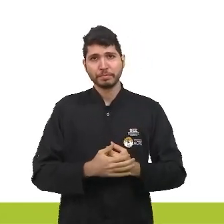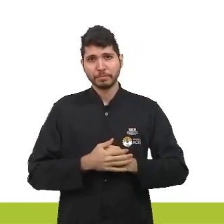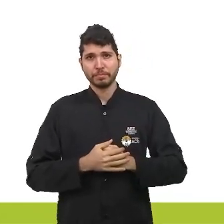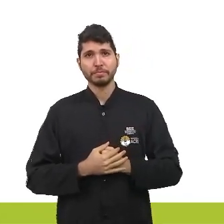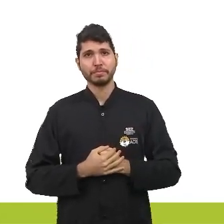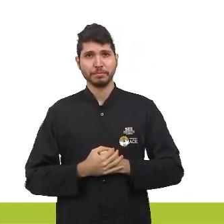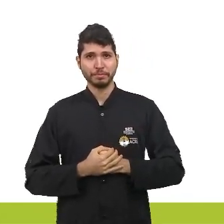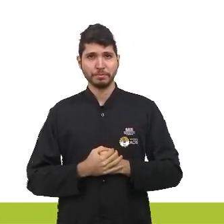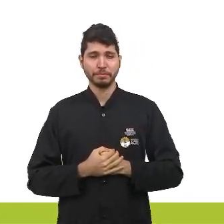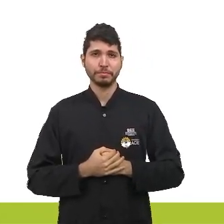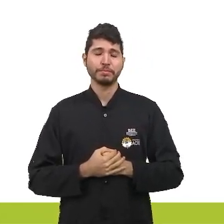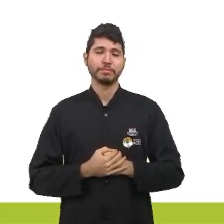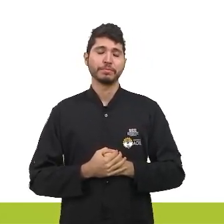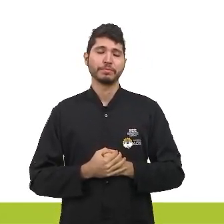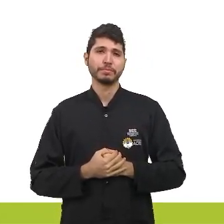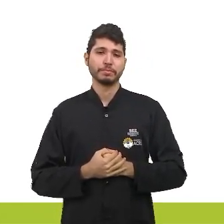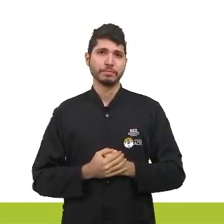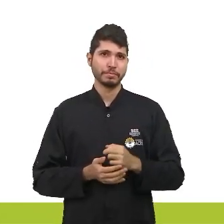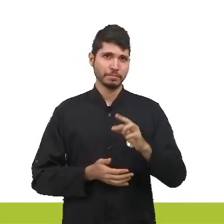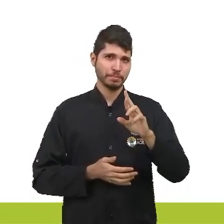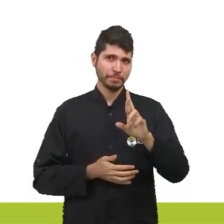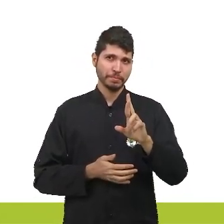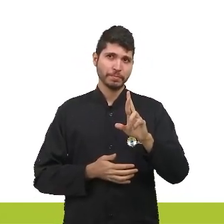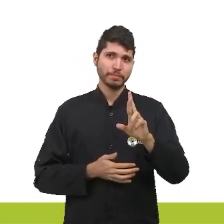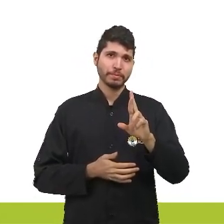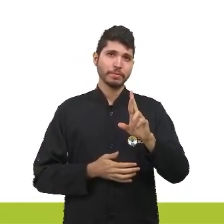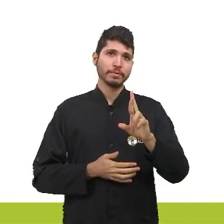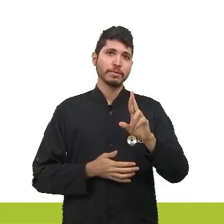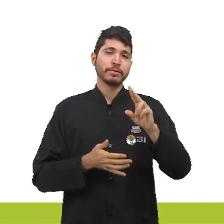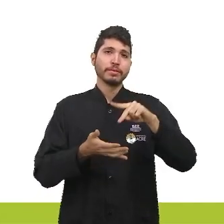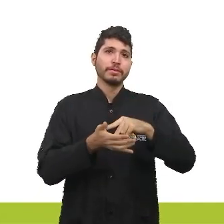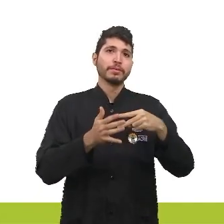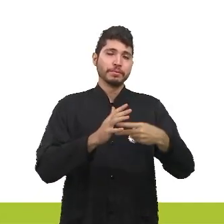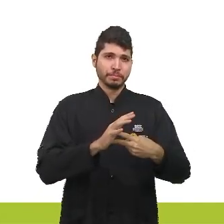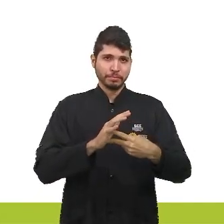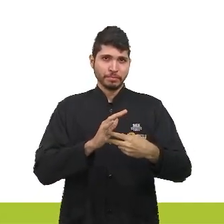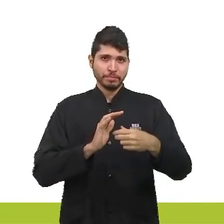Em que esse R significa 90 graus, um ângulo reto.